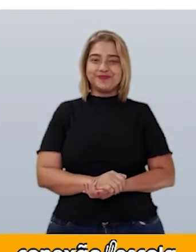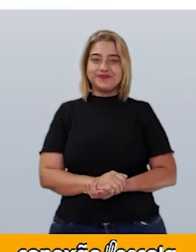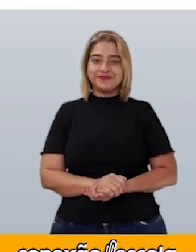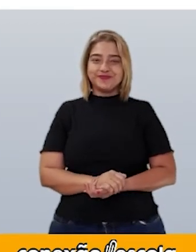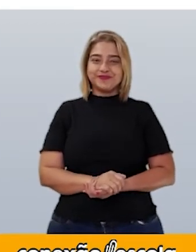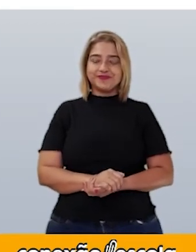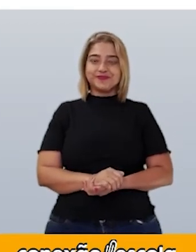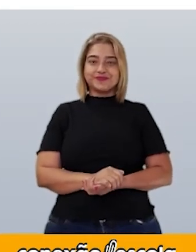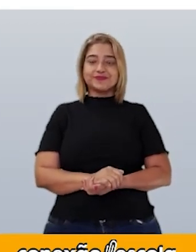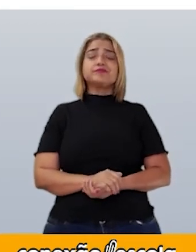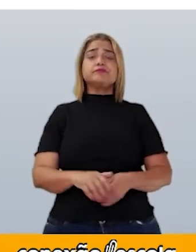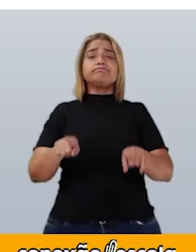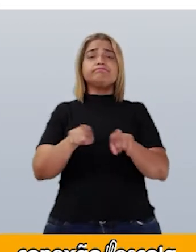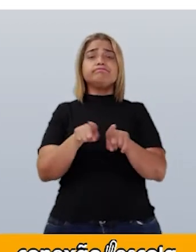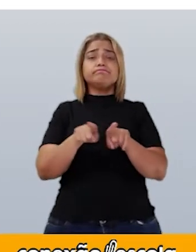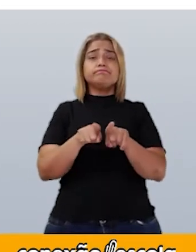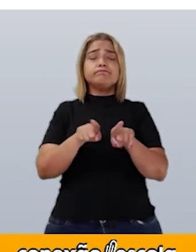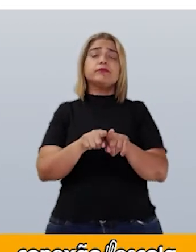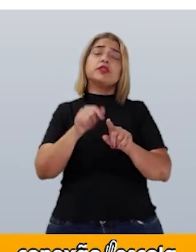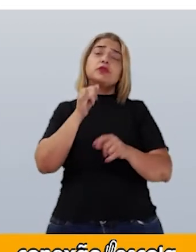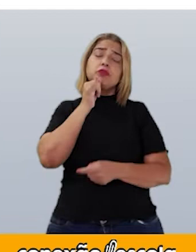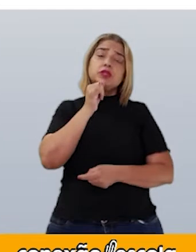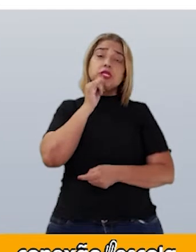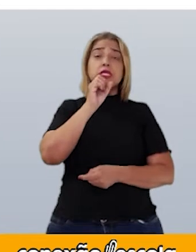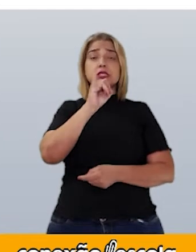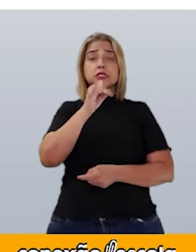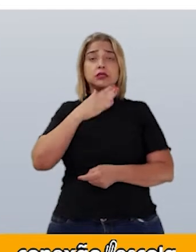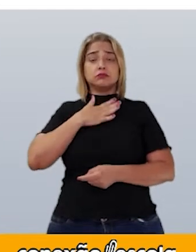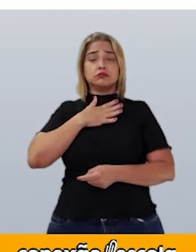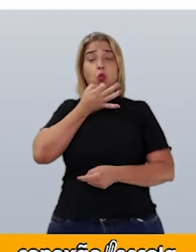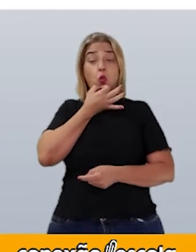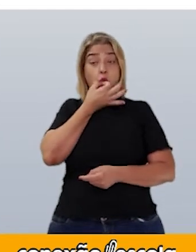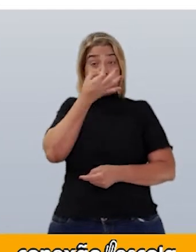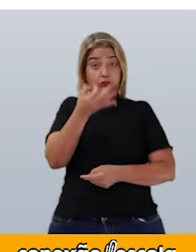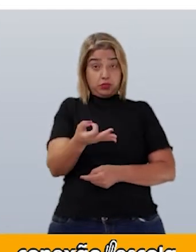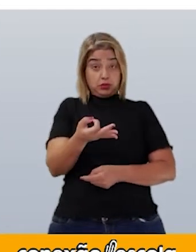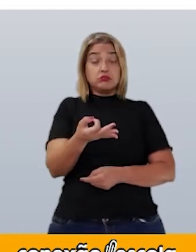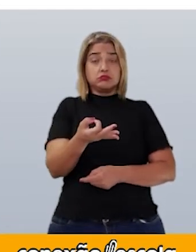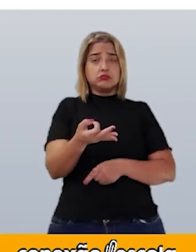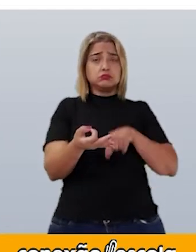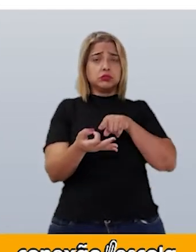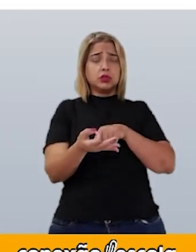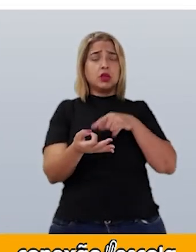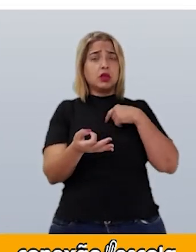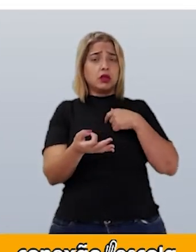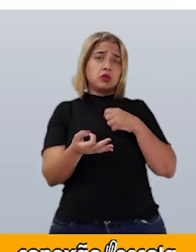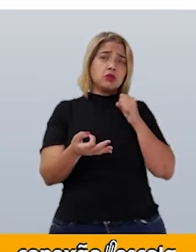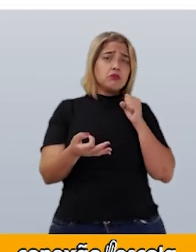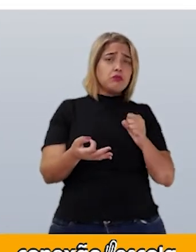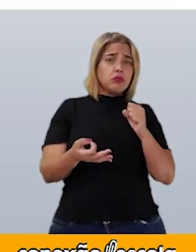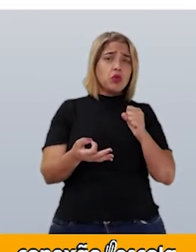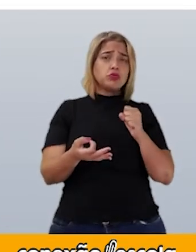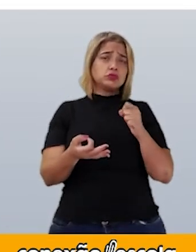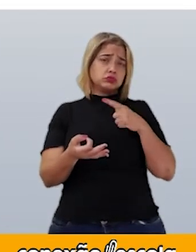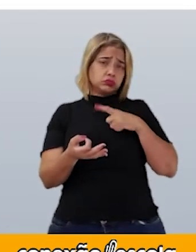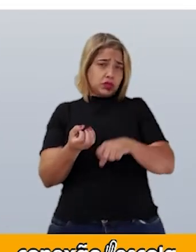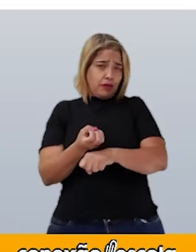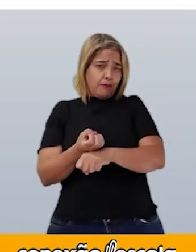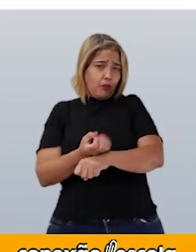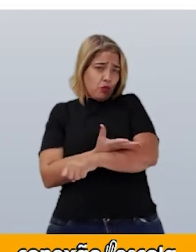disso, quando você emite uma opinião, você sente que pode estar sendo levado pela